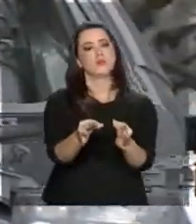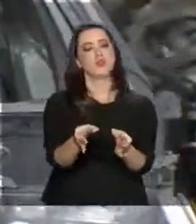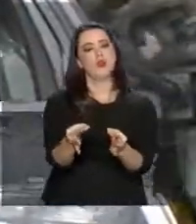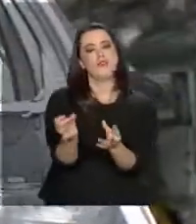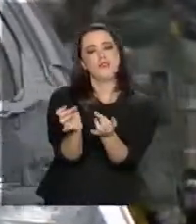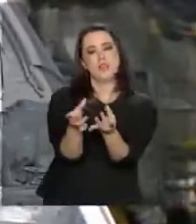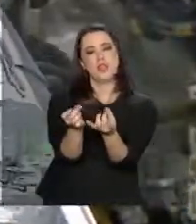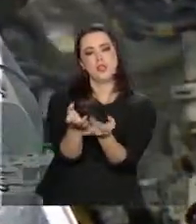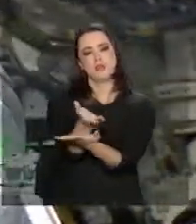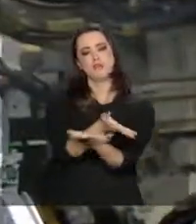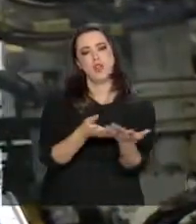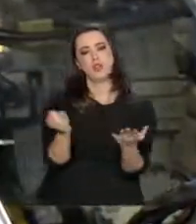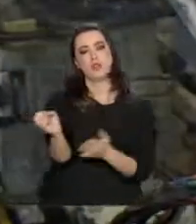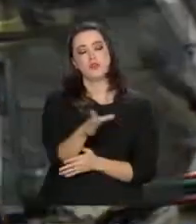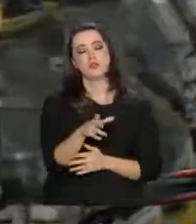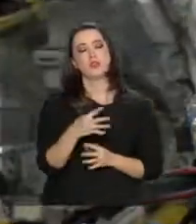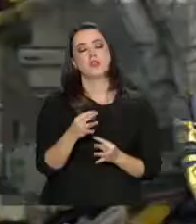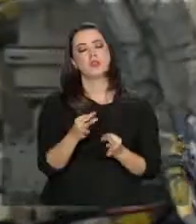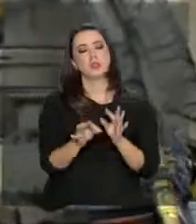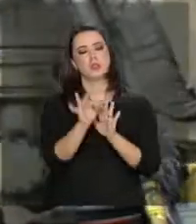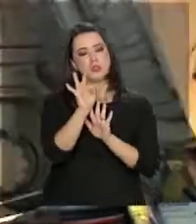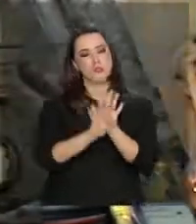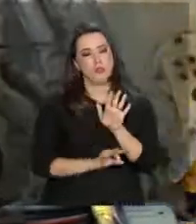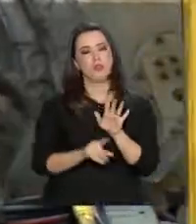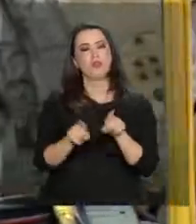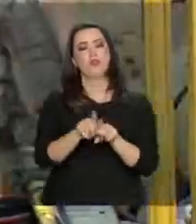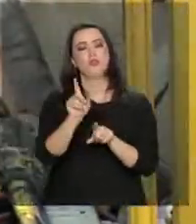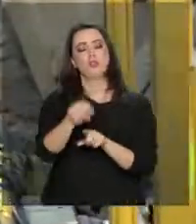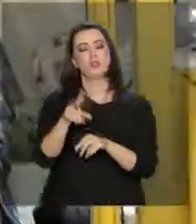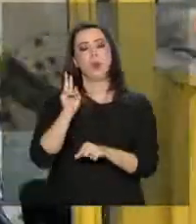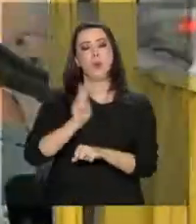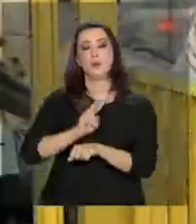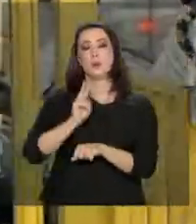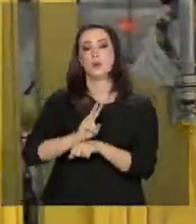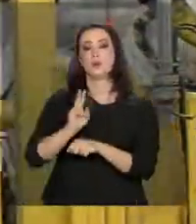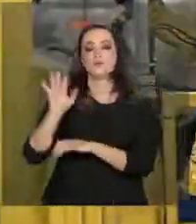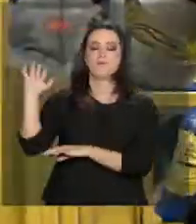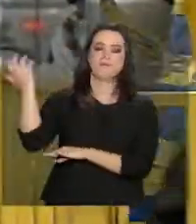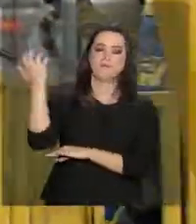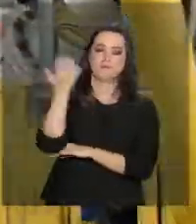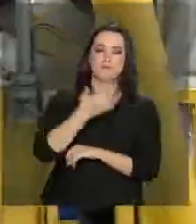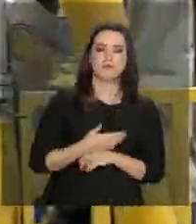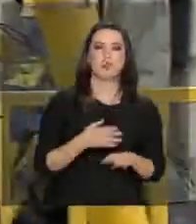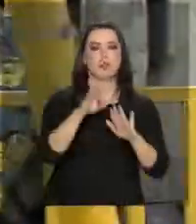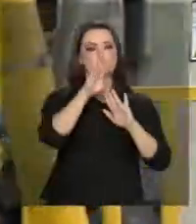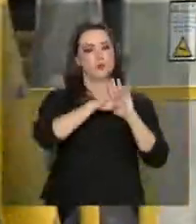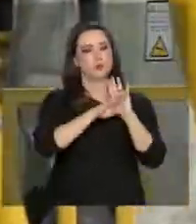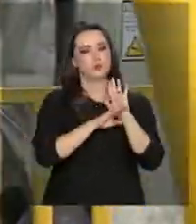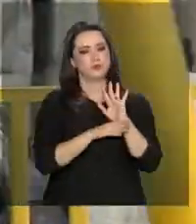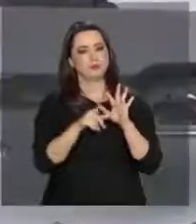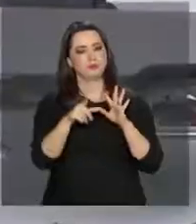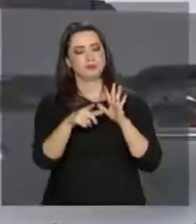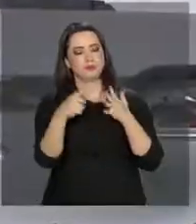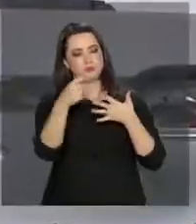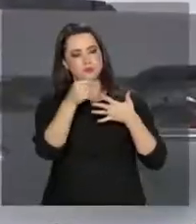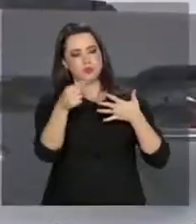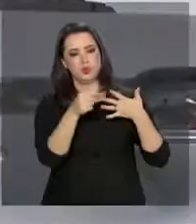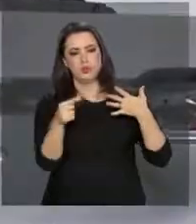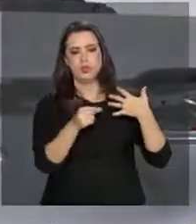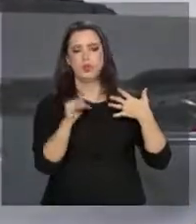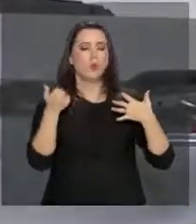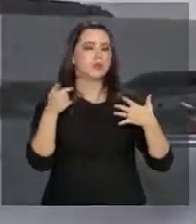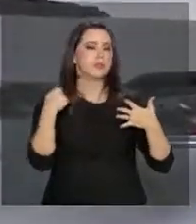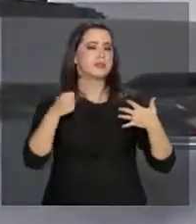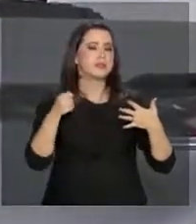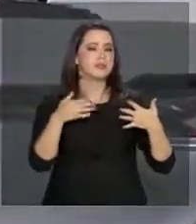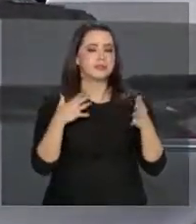competitividade a inovação a segurança veicular ea proteção ao meio ambiente o programa define requisitos obrigatórios para